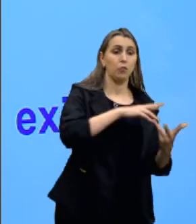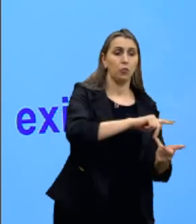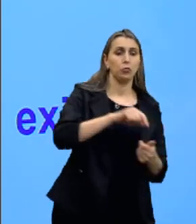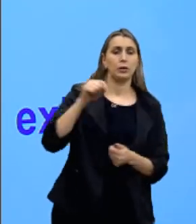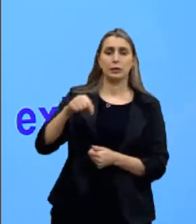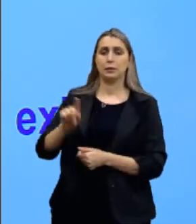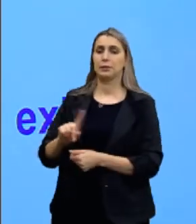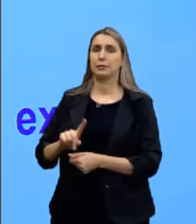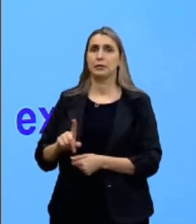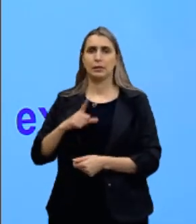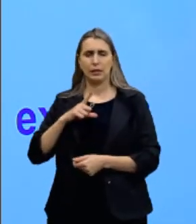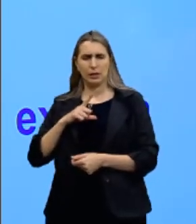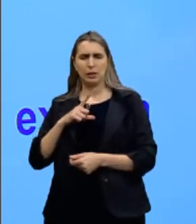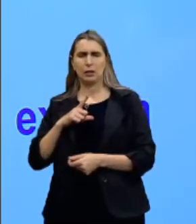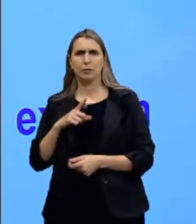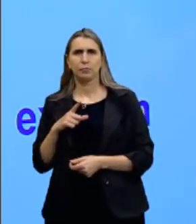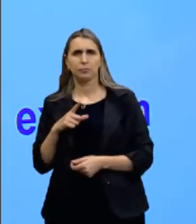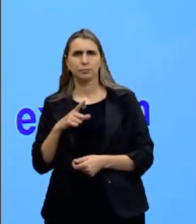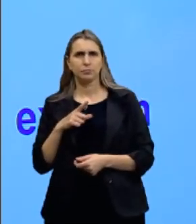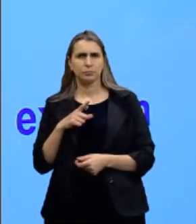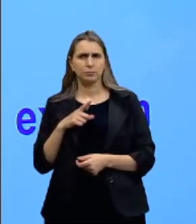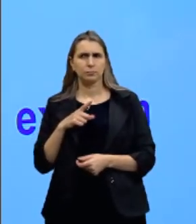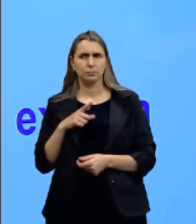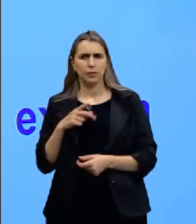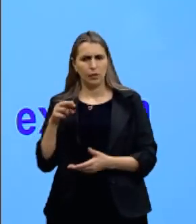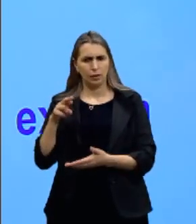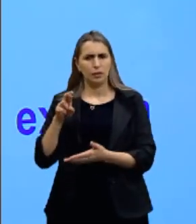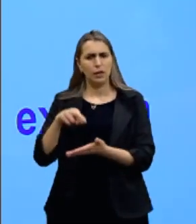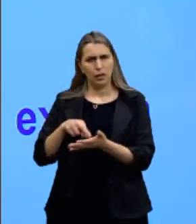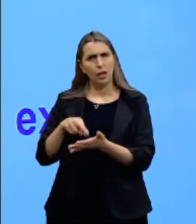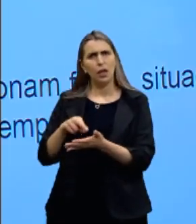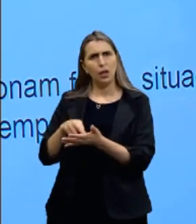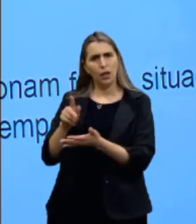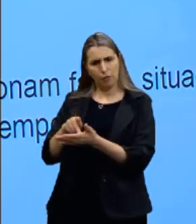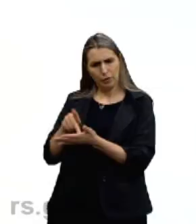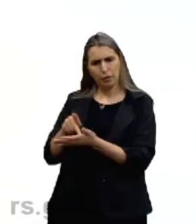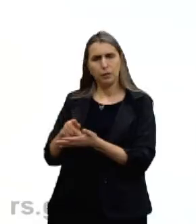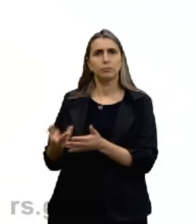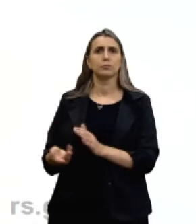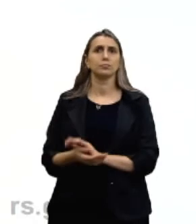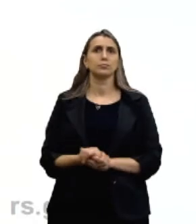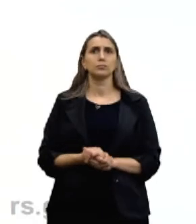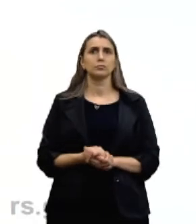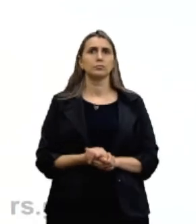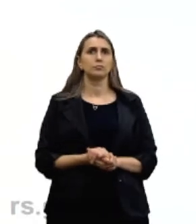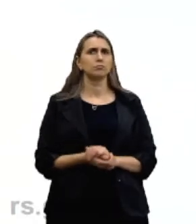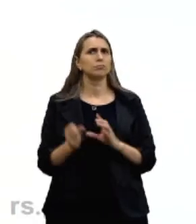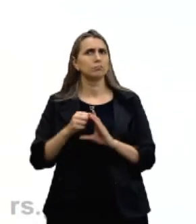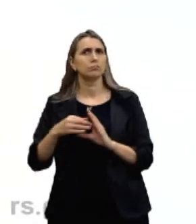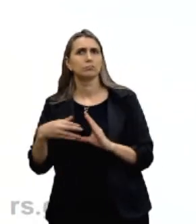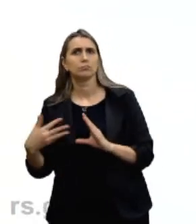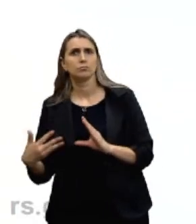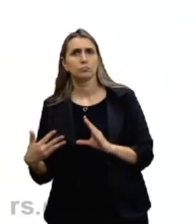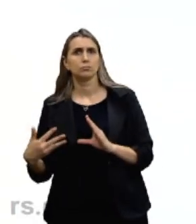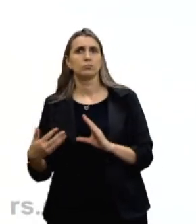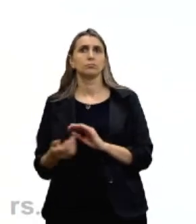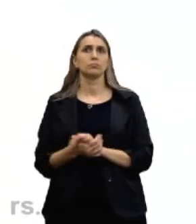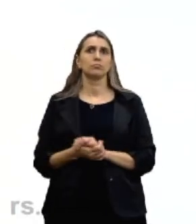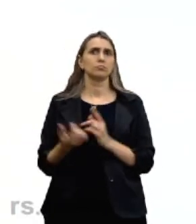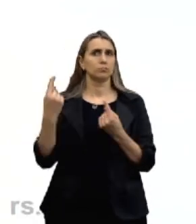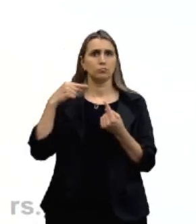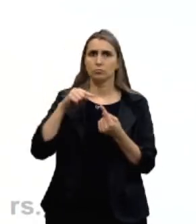mundo aqui não ela tem que ter uma uma questão Real Tá legal características